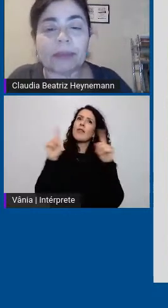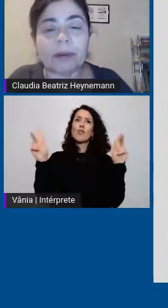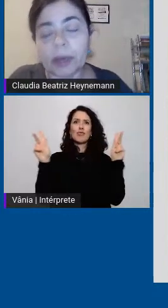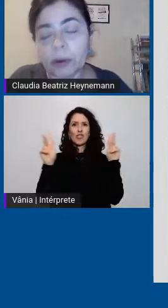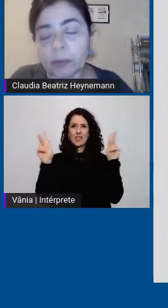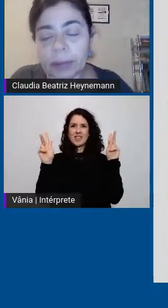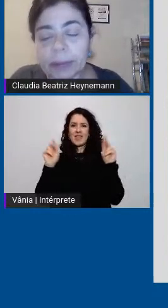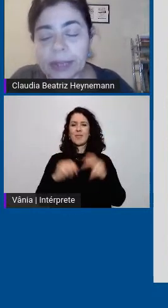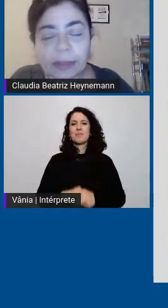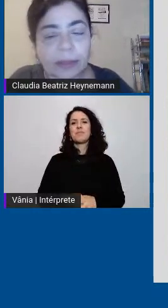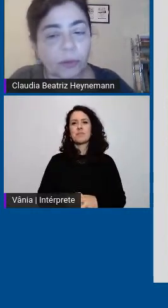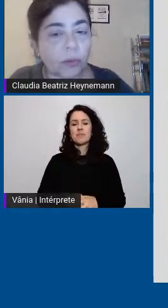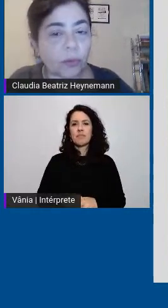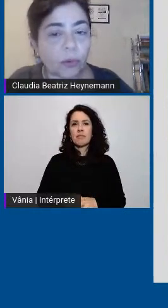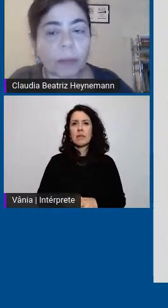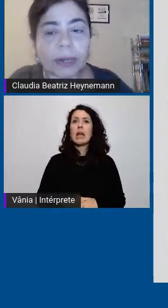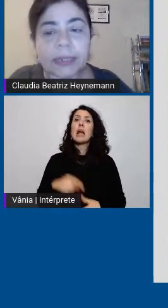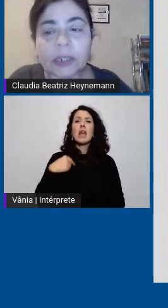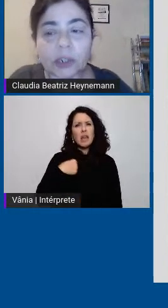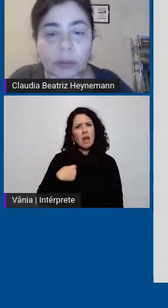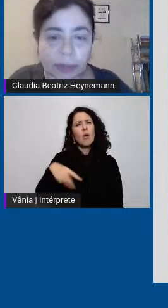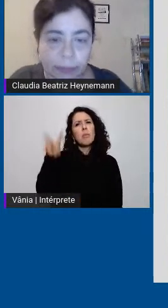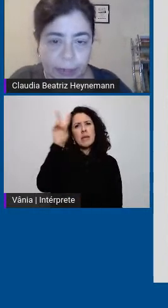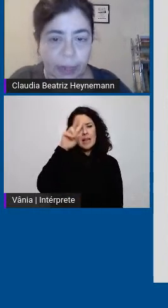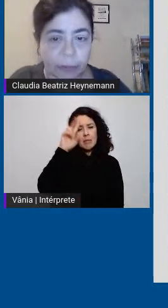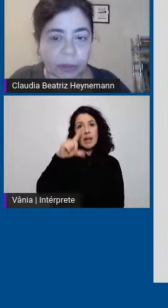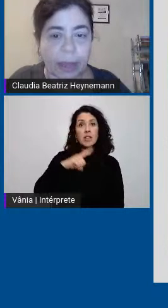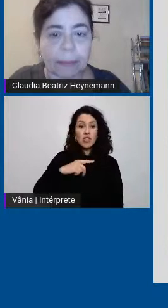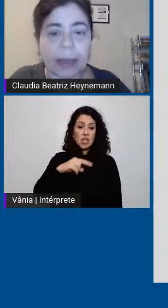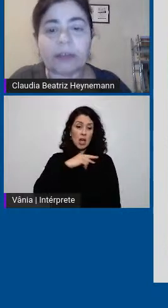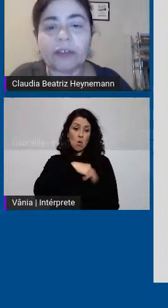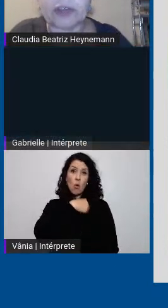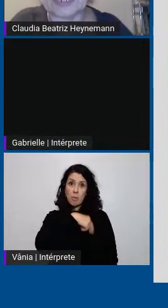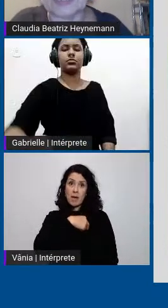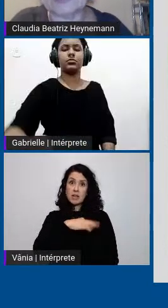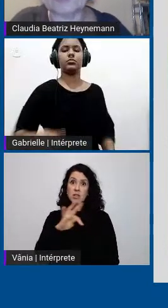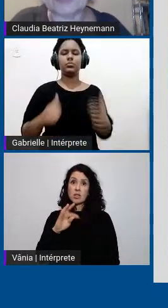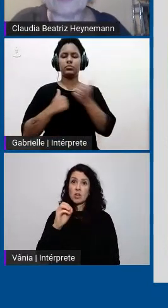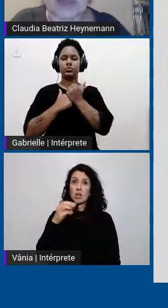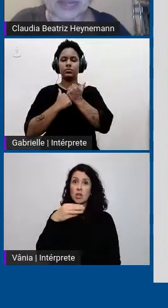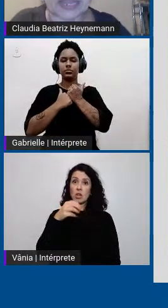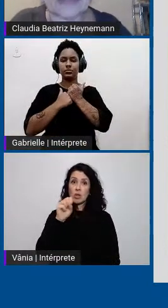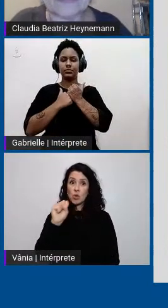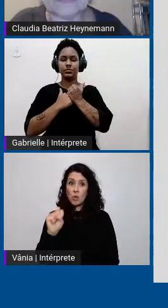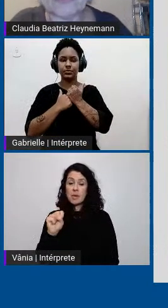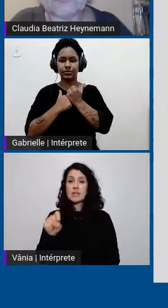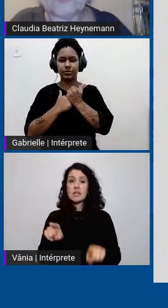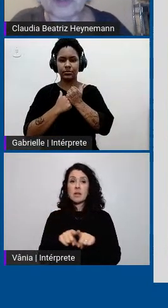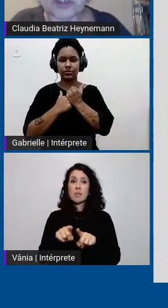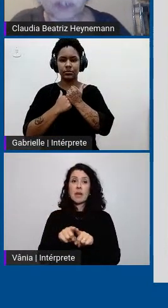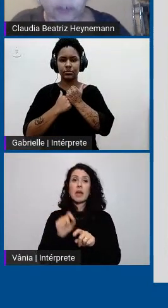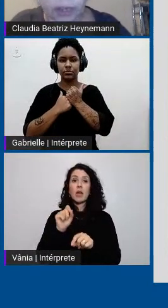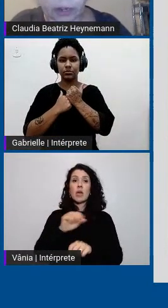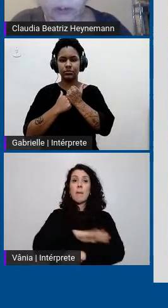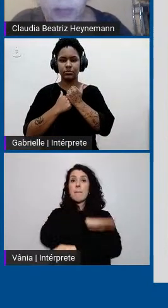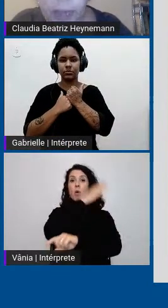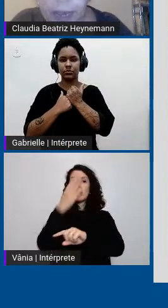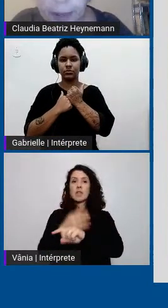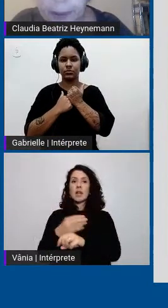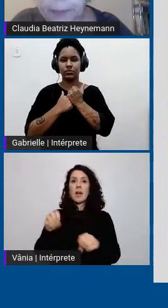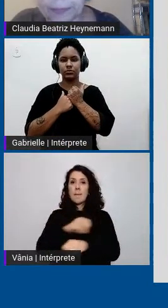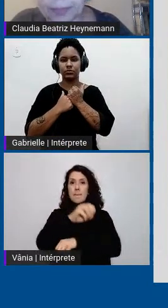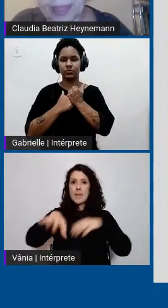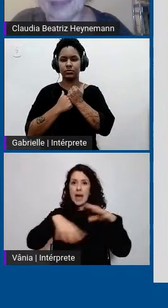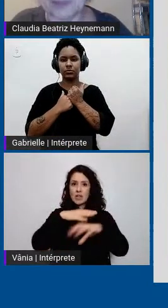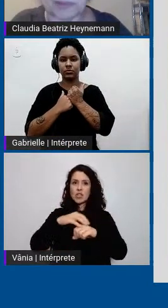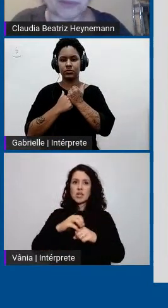também, eu me lembrei do romance de Thomas Mann, da Montanha Mágica, né? E quando ele fala que é nesse mundo de antes da Grande